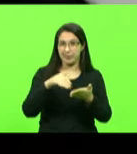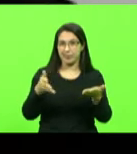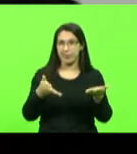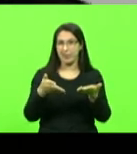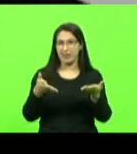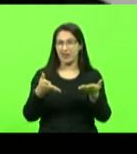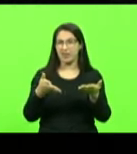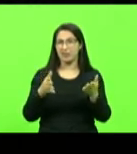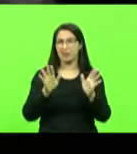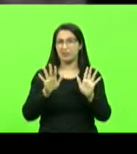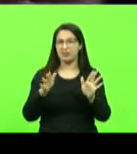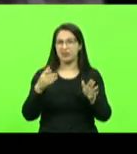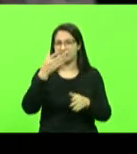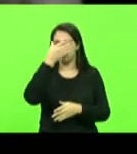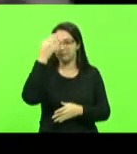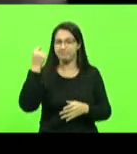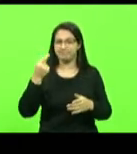última.